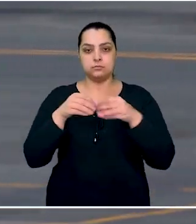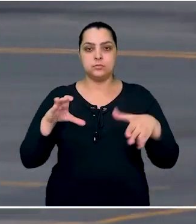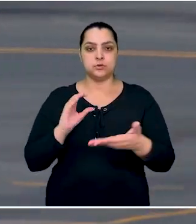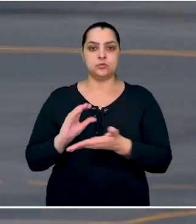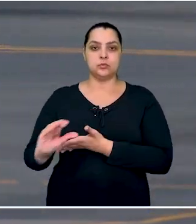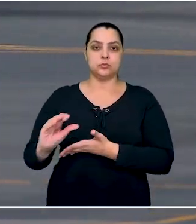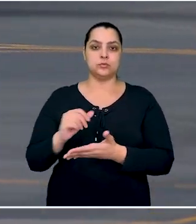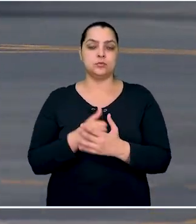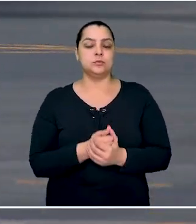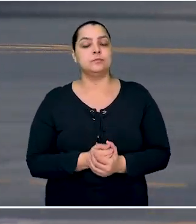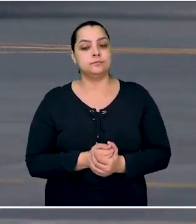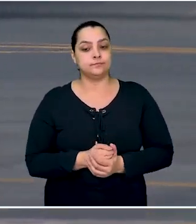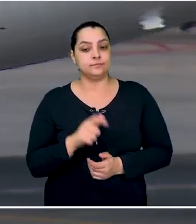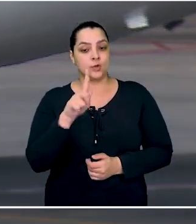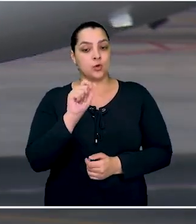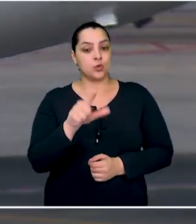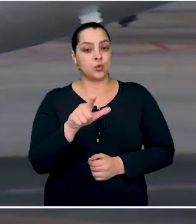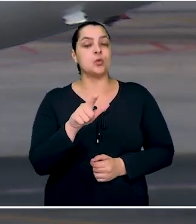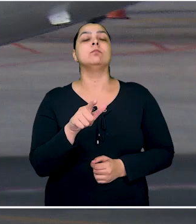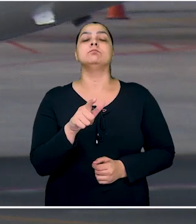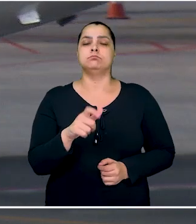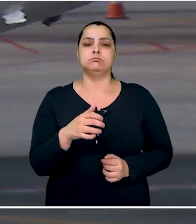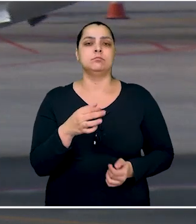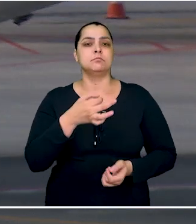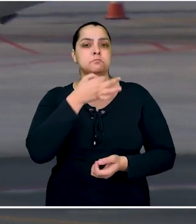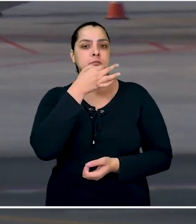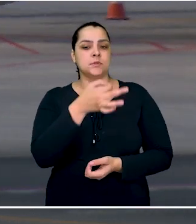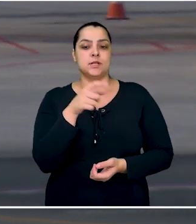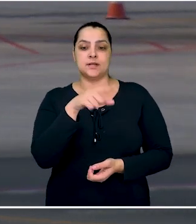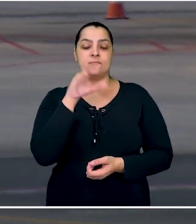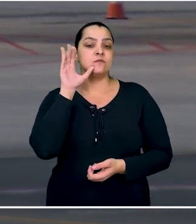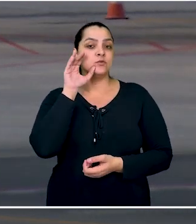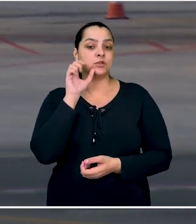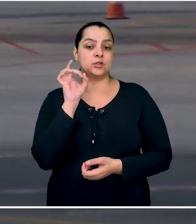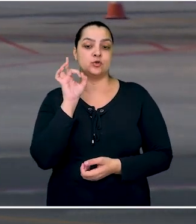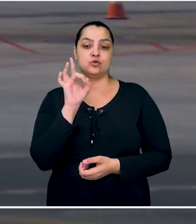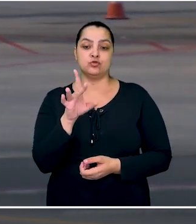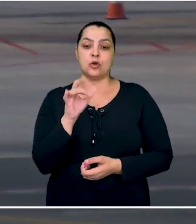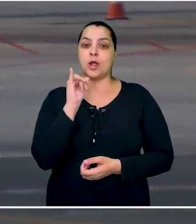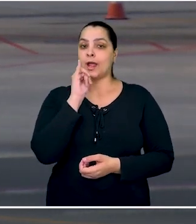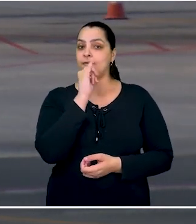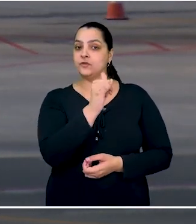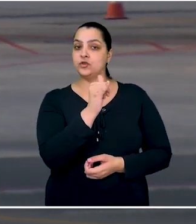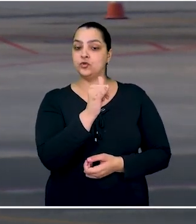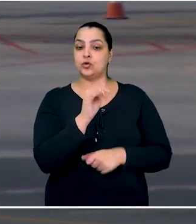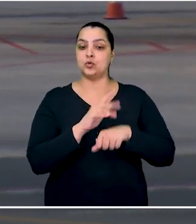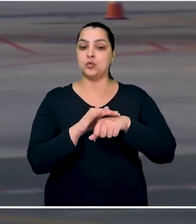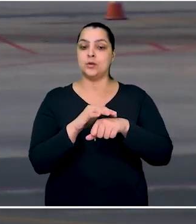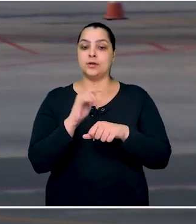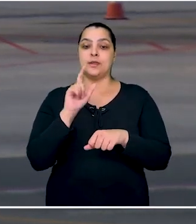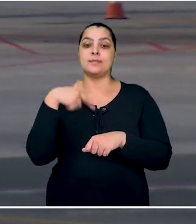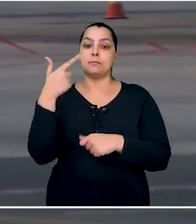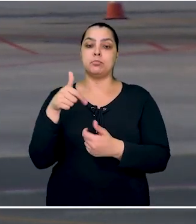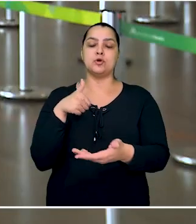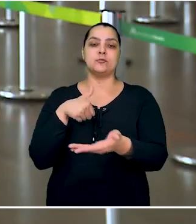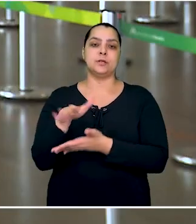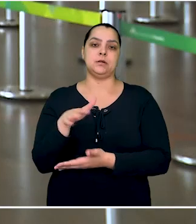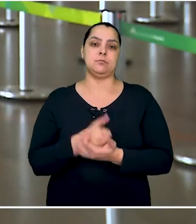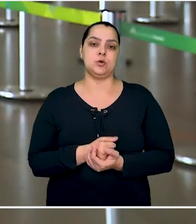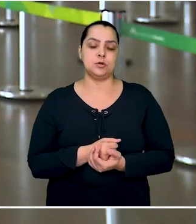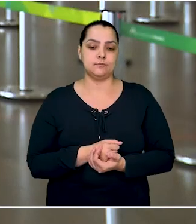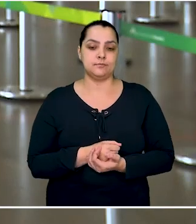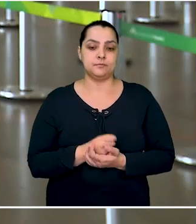indenização por dano moral. Em defesa, a empresa argumentou que a empregada só teria comunicado a doença após a dispensa.